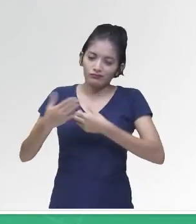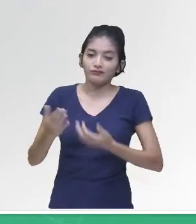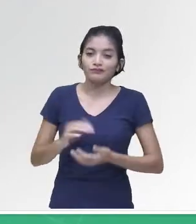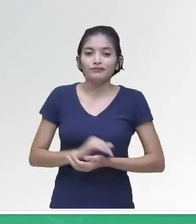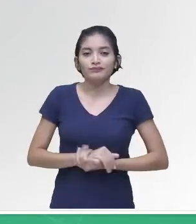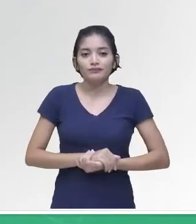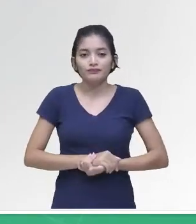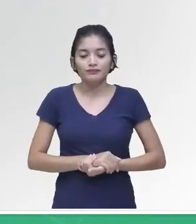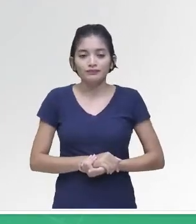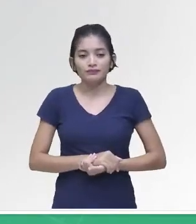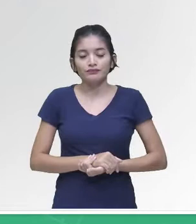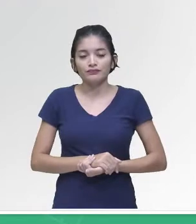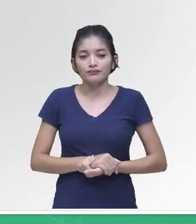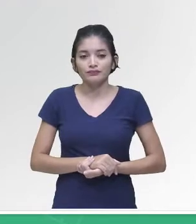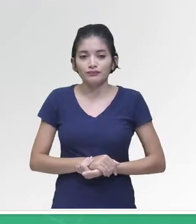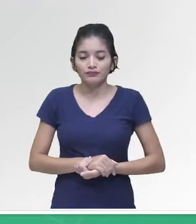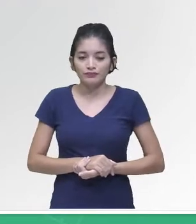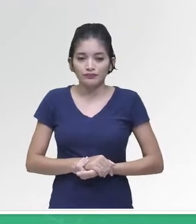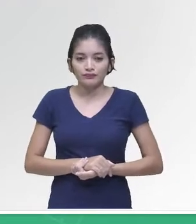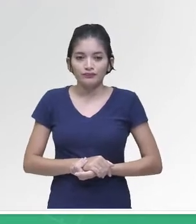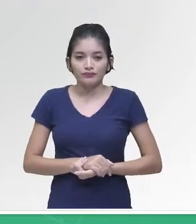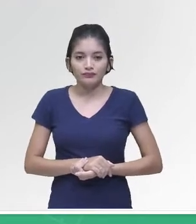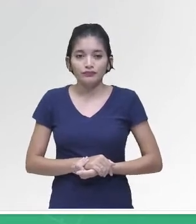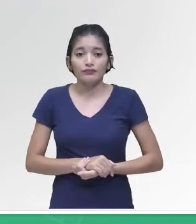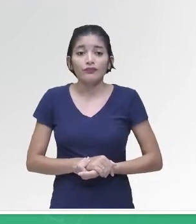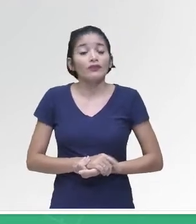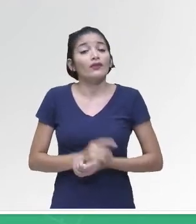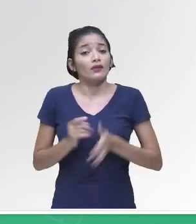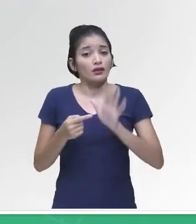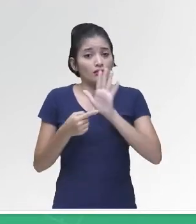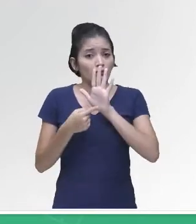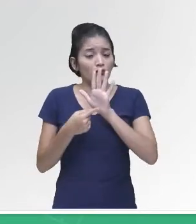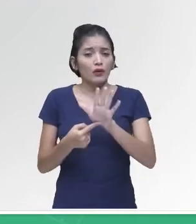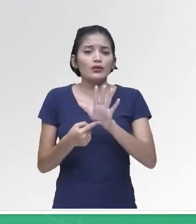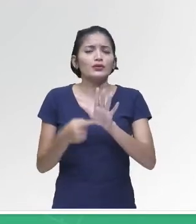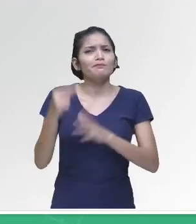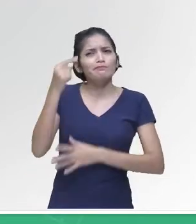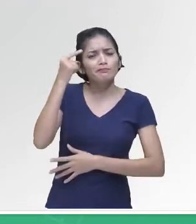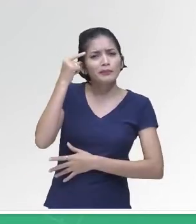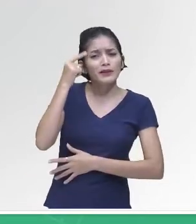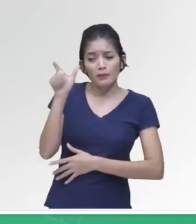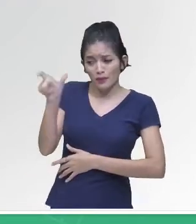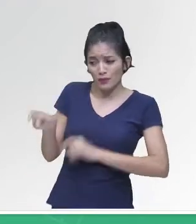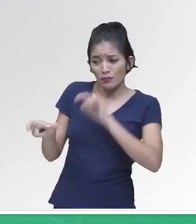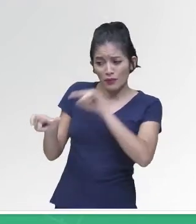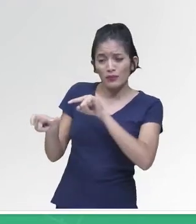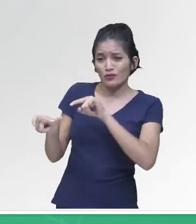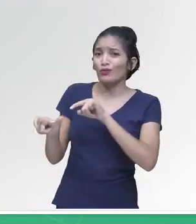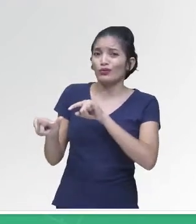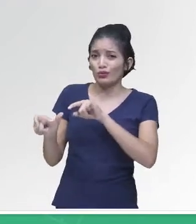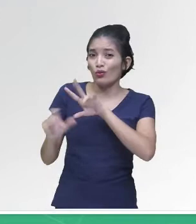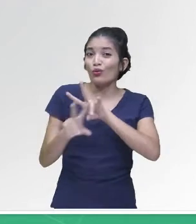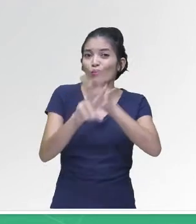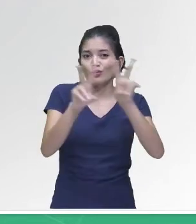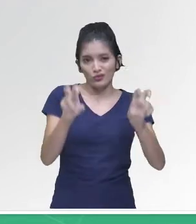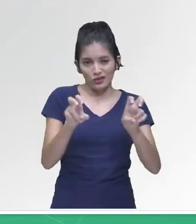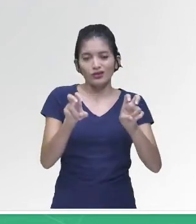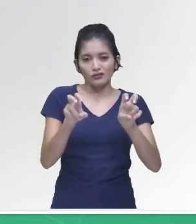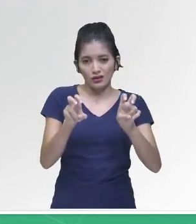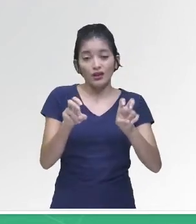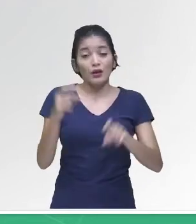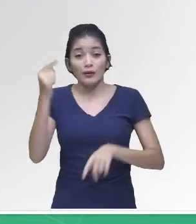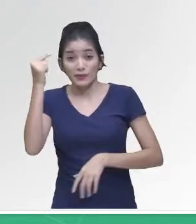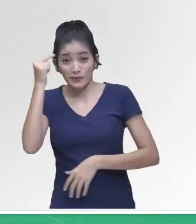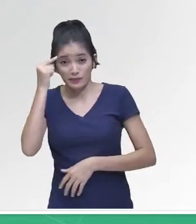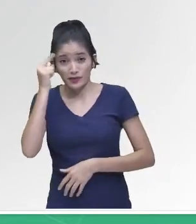aqui. Então, é um texto argumentativo que exprime o ponto de vista de alguém sobre o assunto, tá? Este ponto de